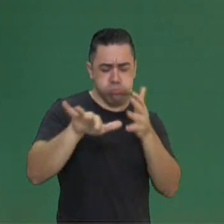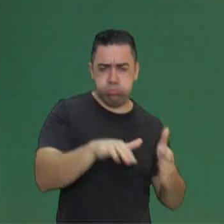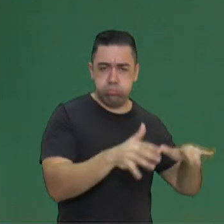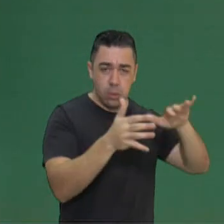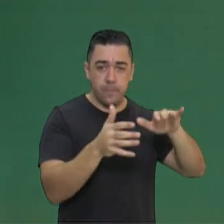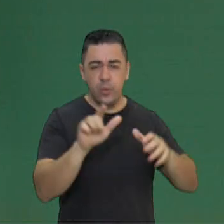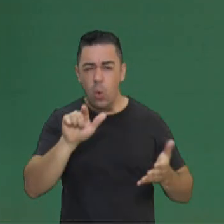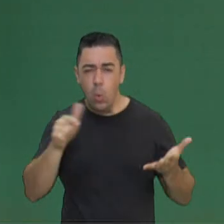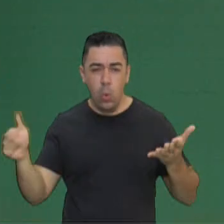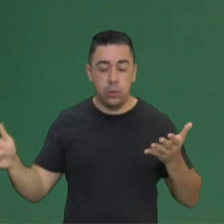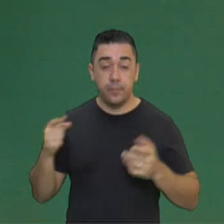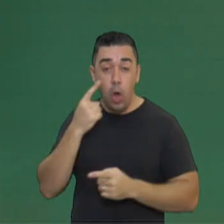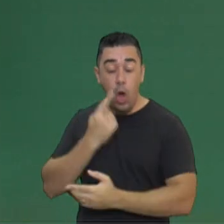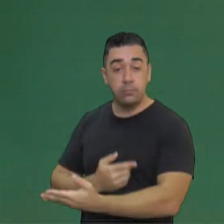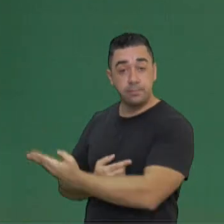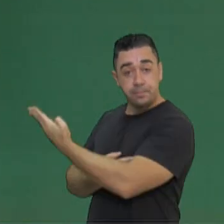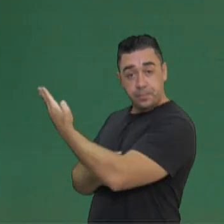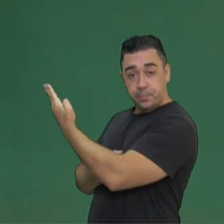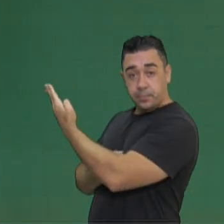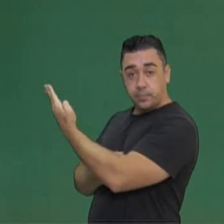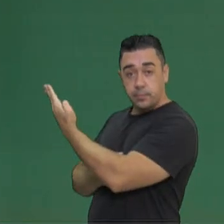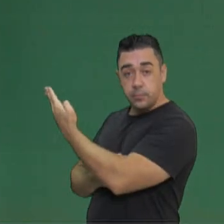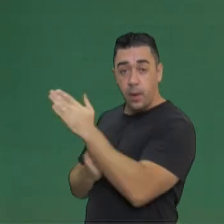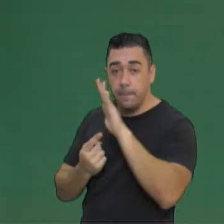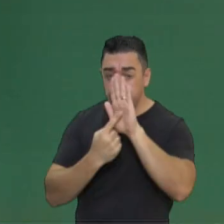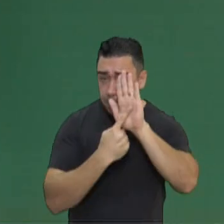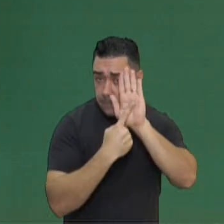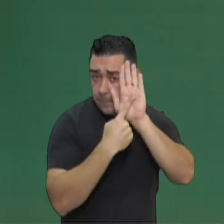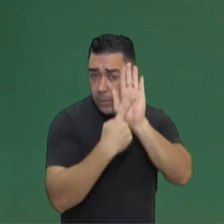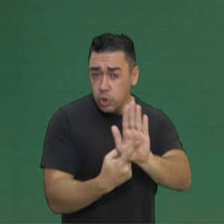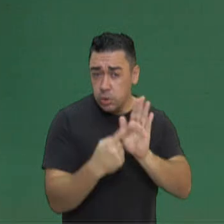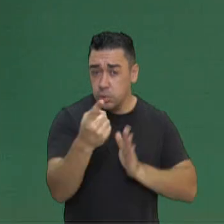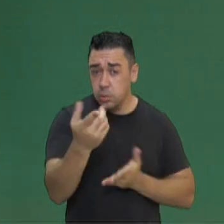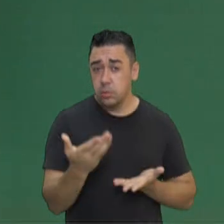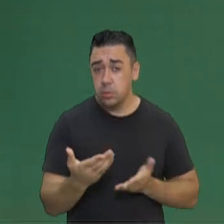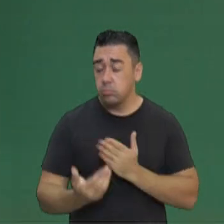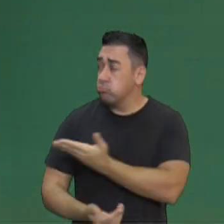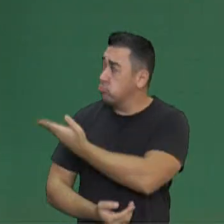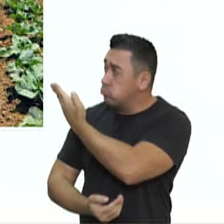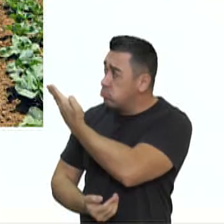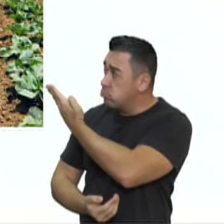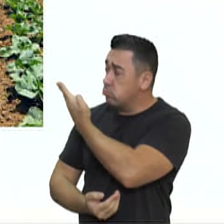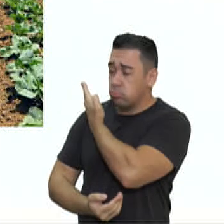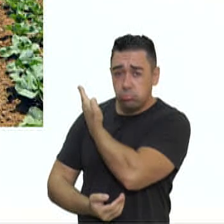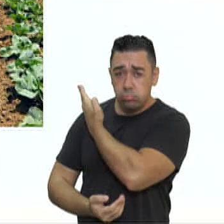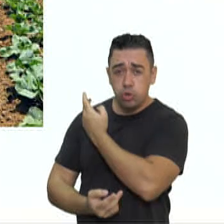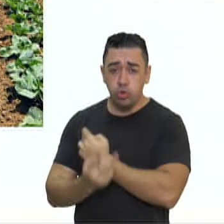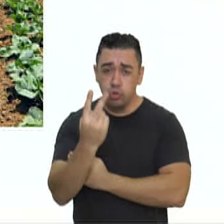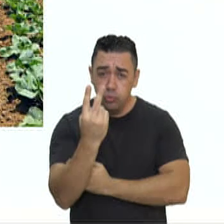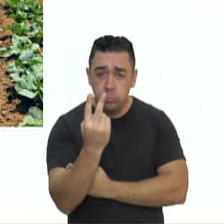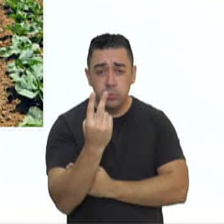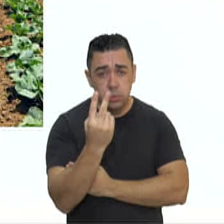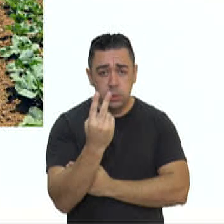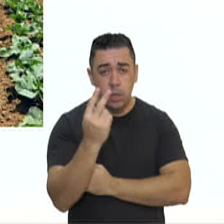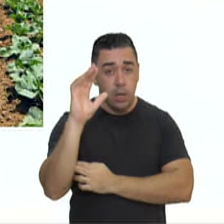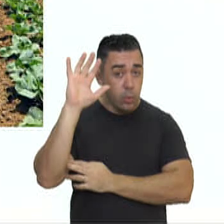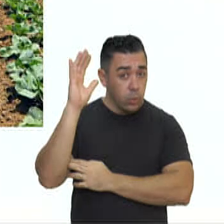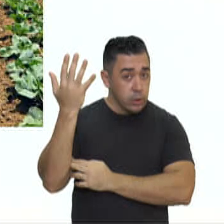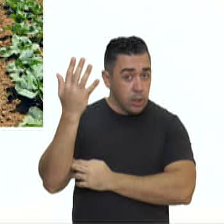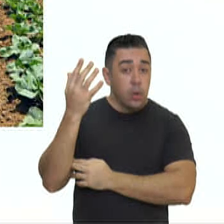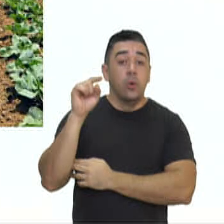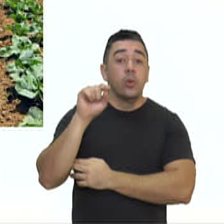né? Olha só as imagens que eu coloquei aqui para ilustrar isso. Esta é uma situação que aconteceu